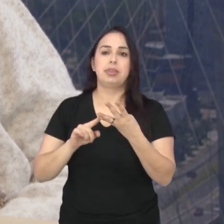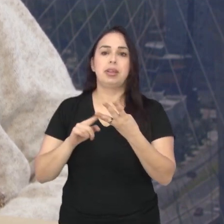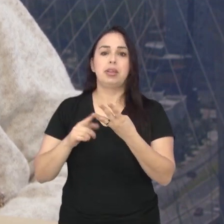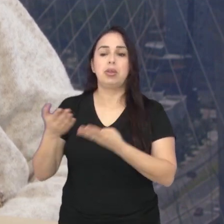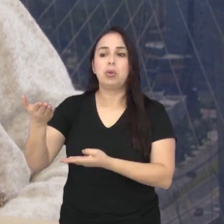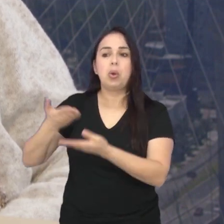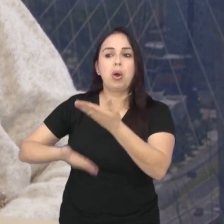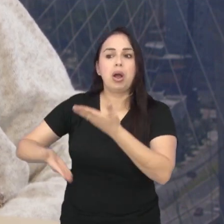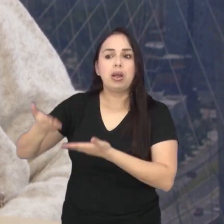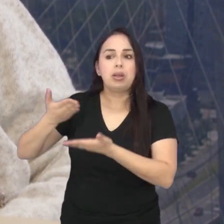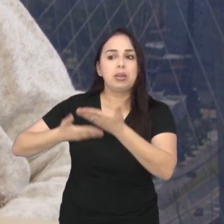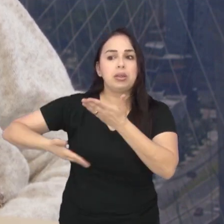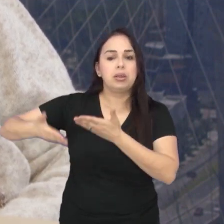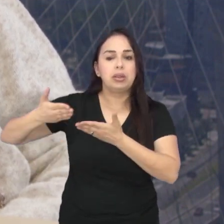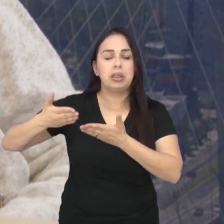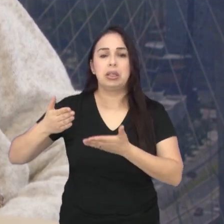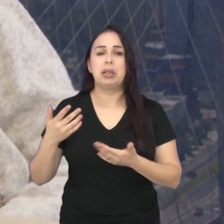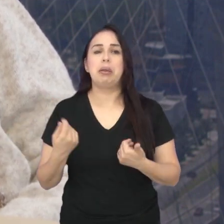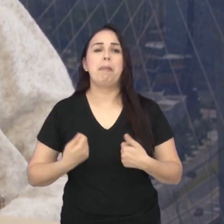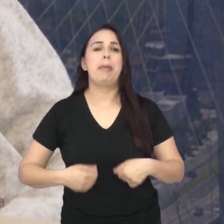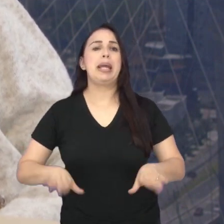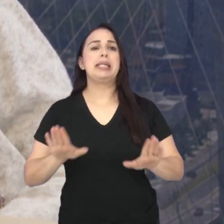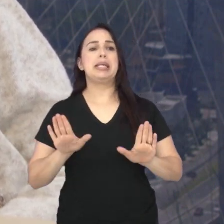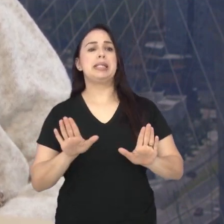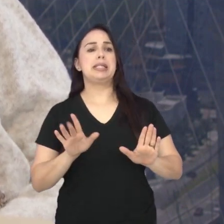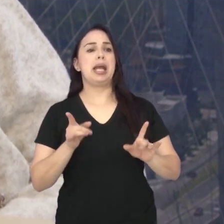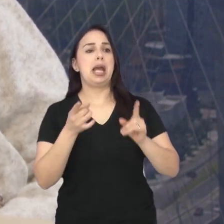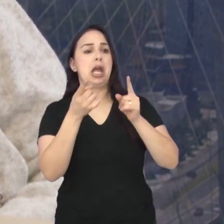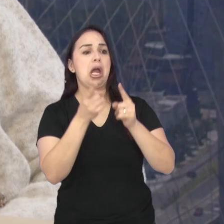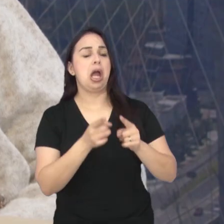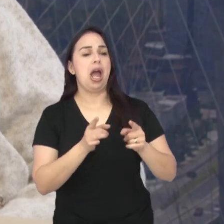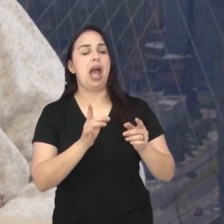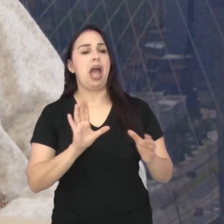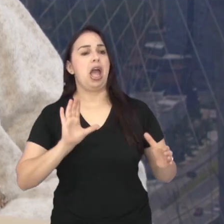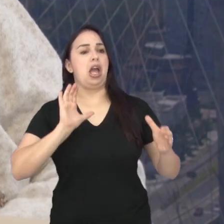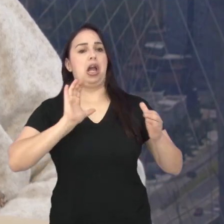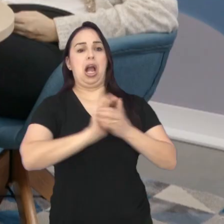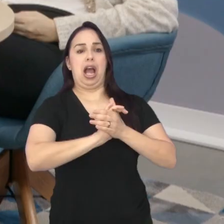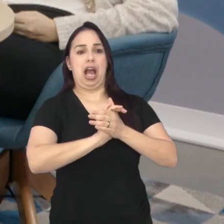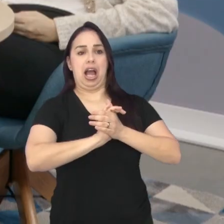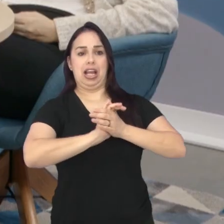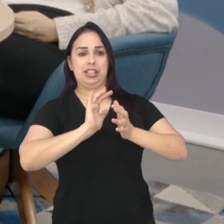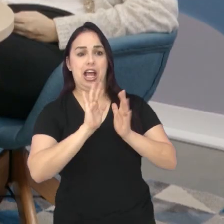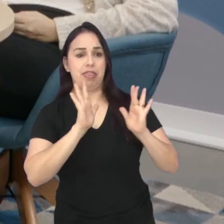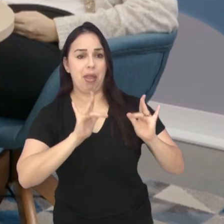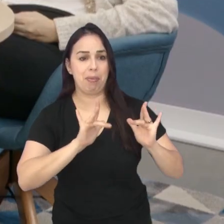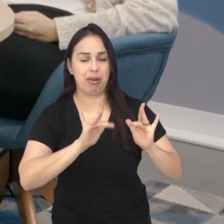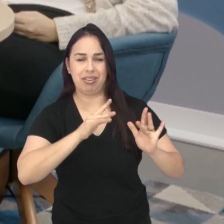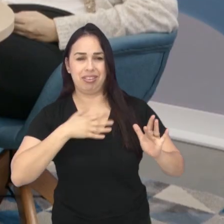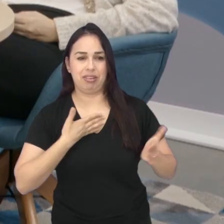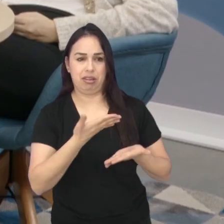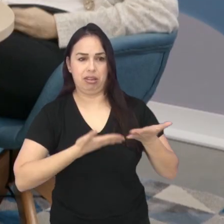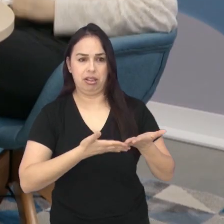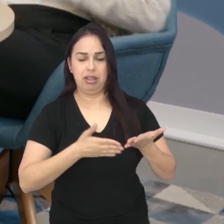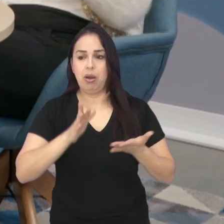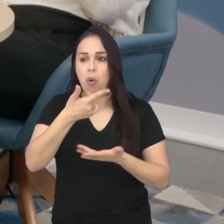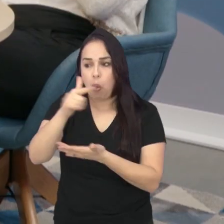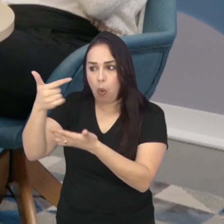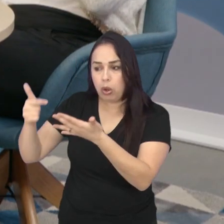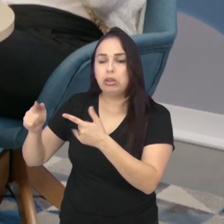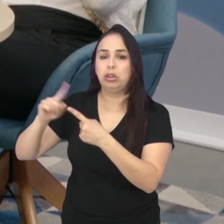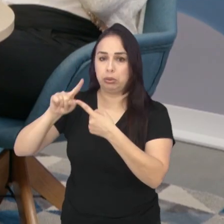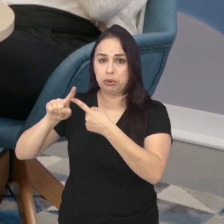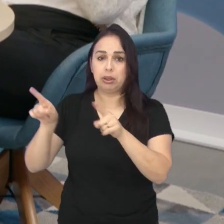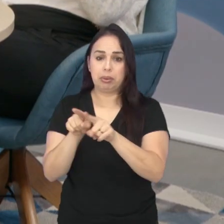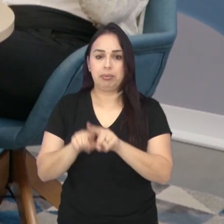uma relação íntima de afeto, então nem precisa ter um vínculo forçosamente. Uhum. E quais são os principais sinais? Aí eu